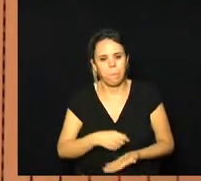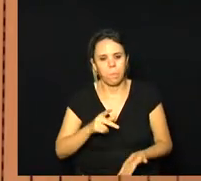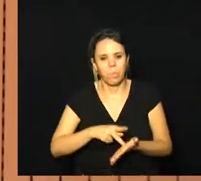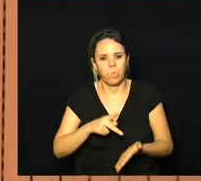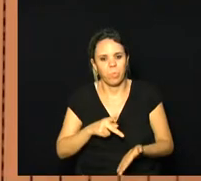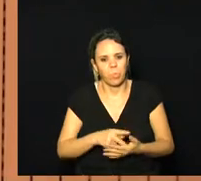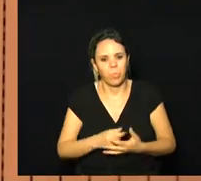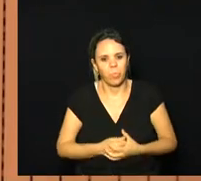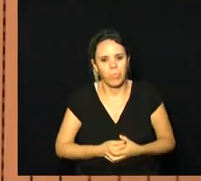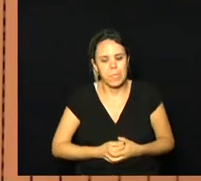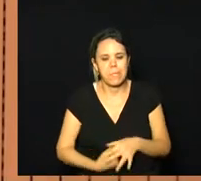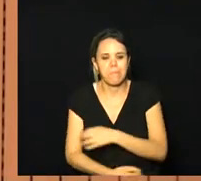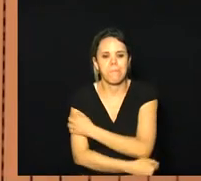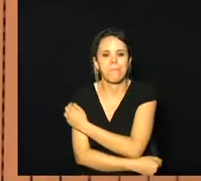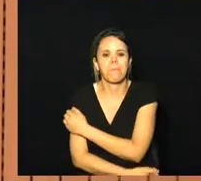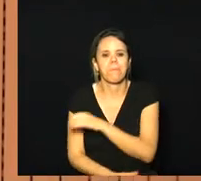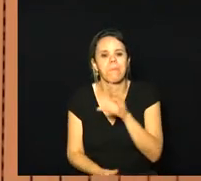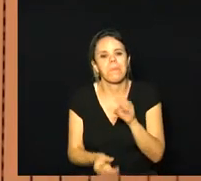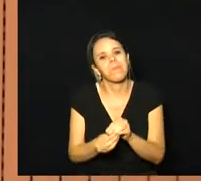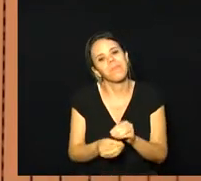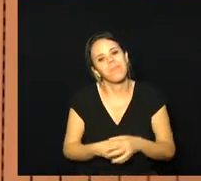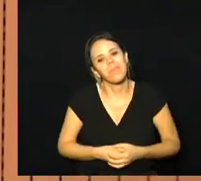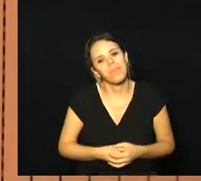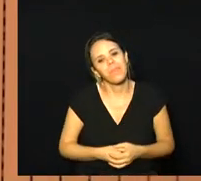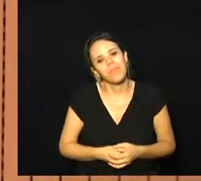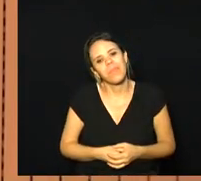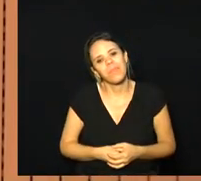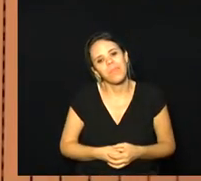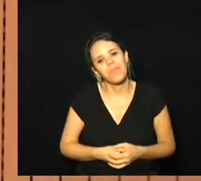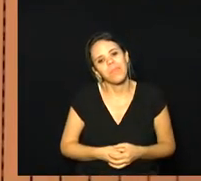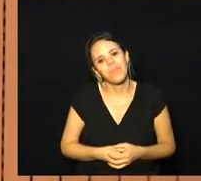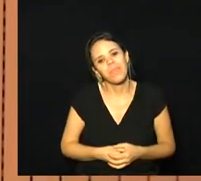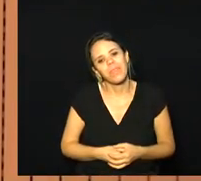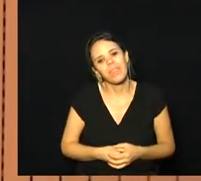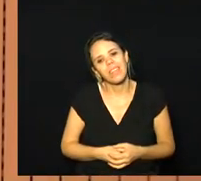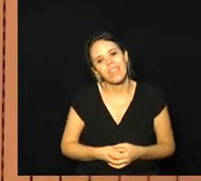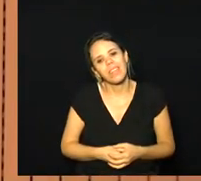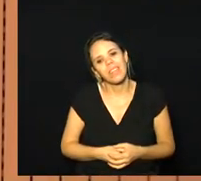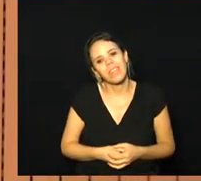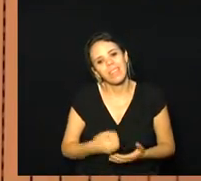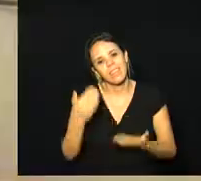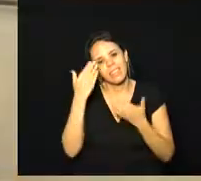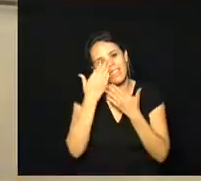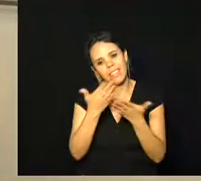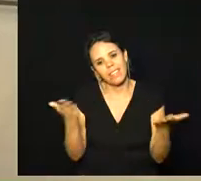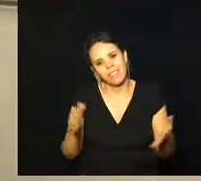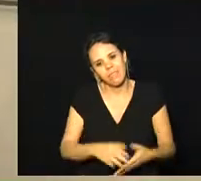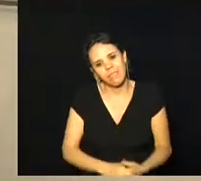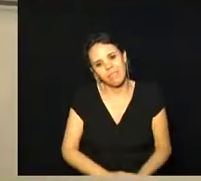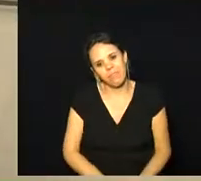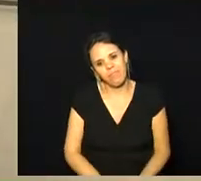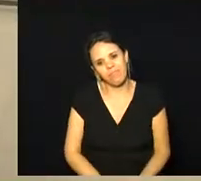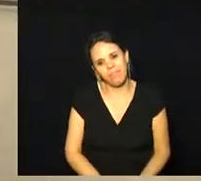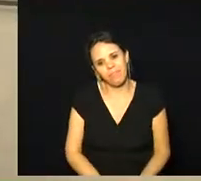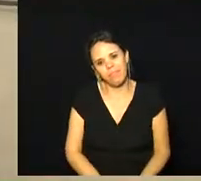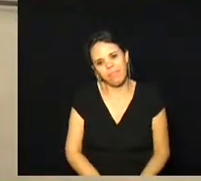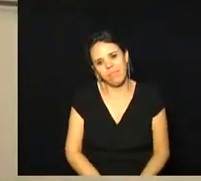verdade. E é isso, gente. Porque eu tenho... Muito obrigado mesmo.